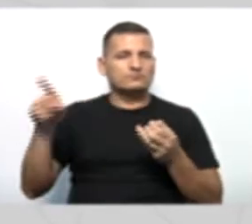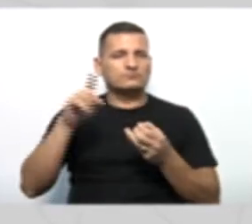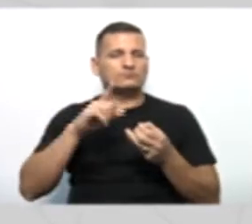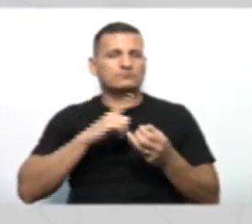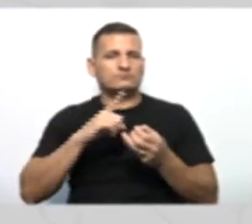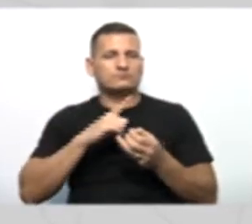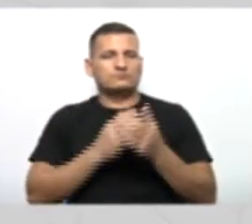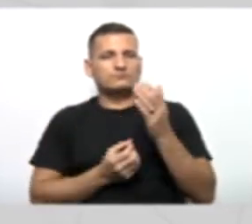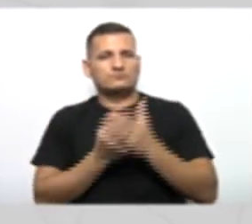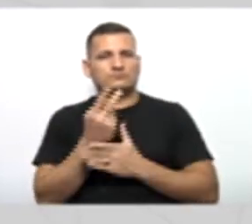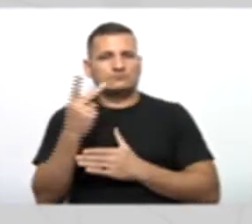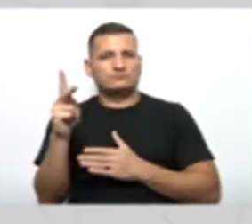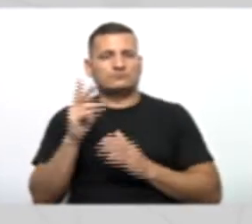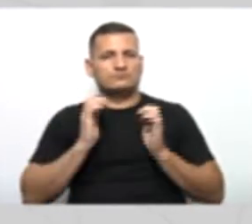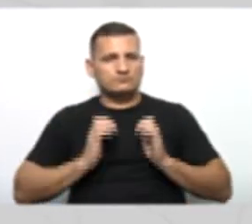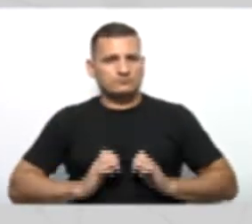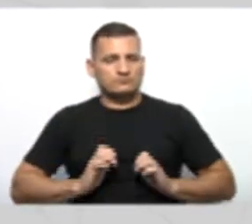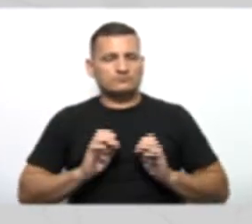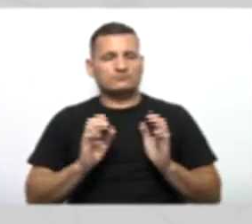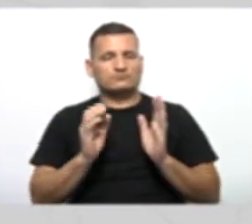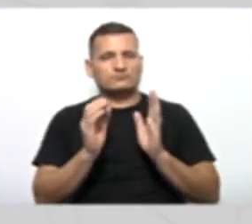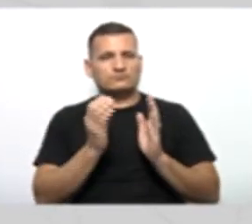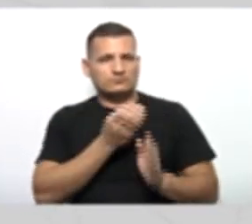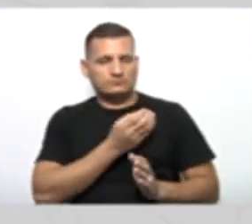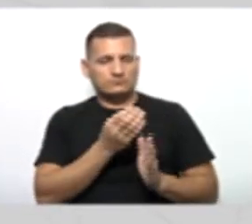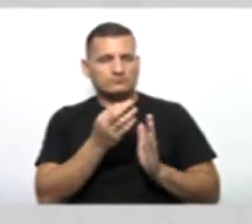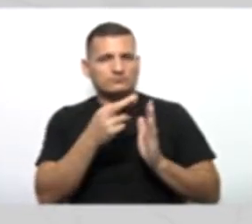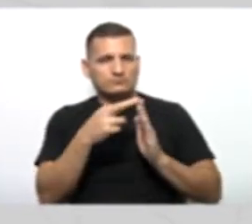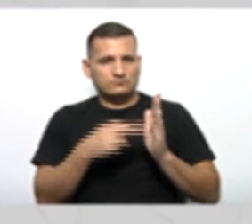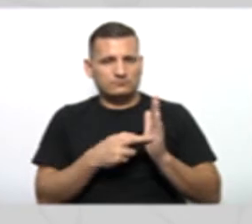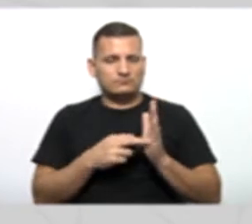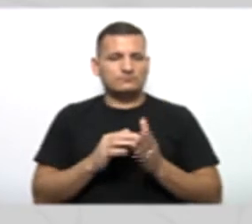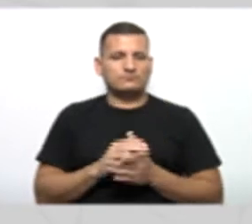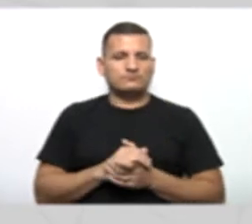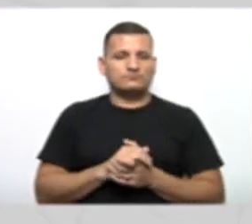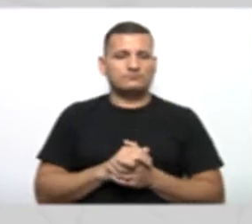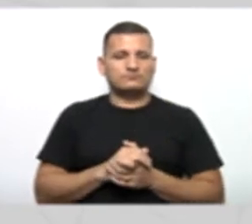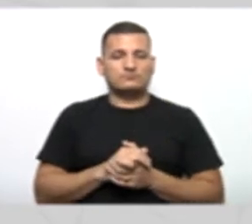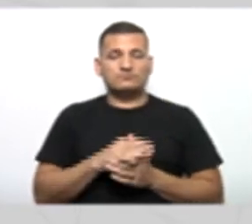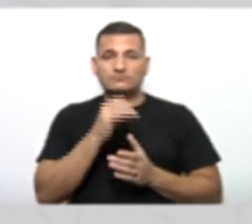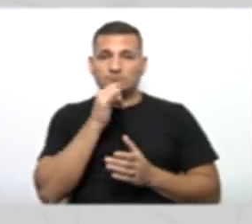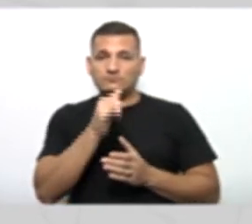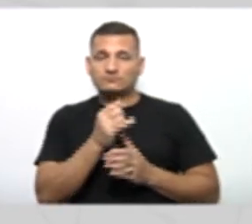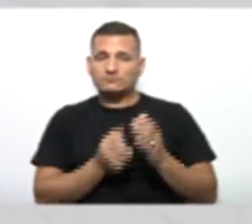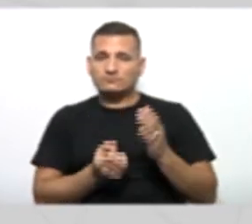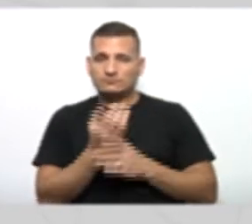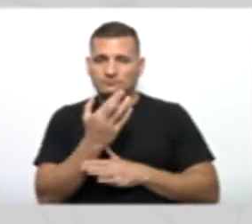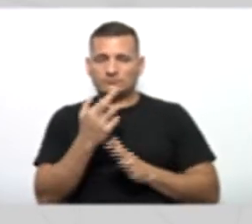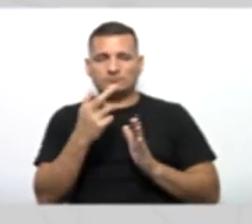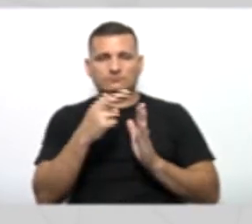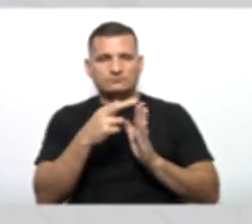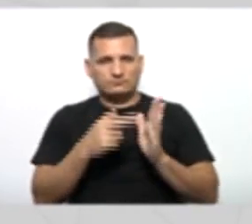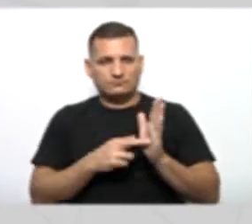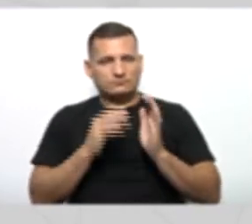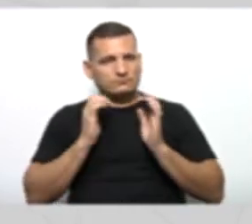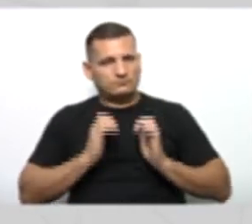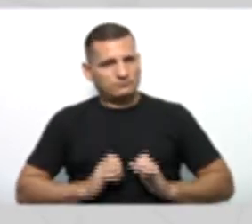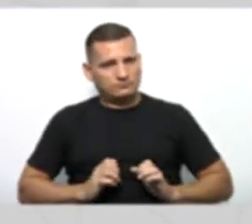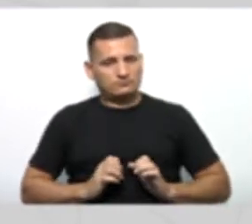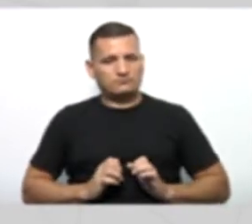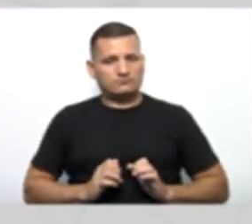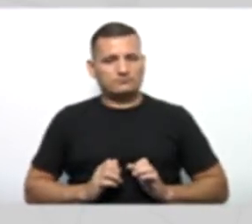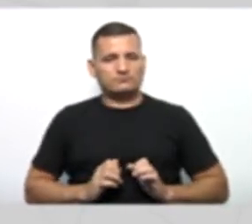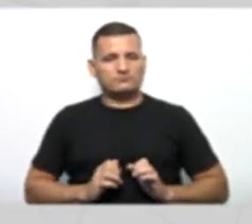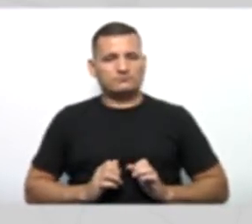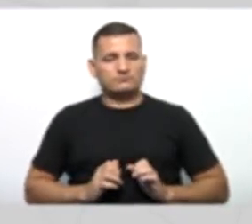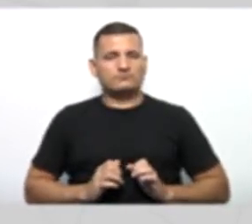regulamentam o código de ética deles uma vez que a gente compõe que constitui o código entregar o código